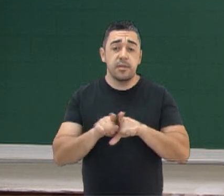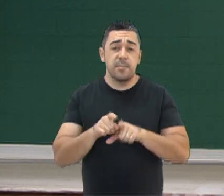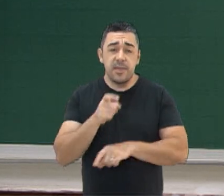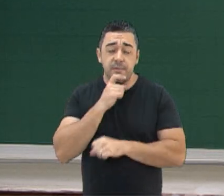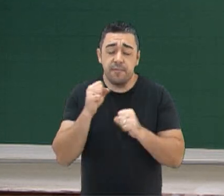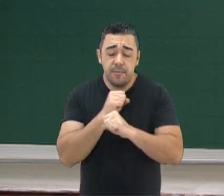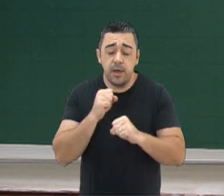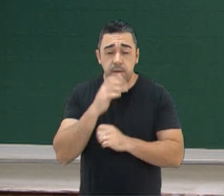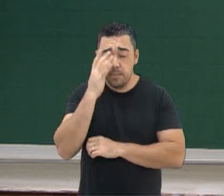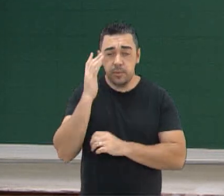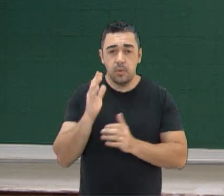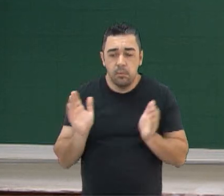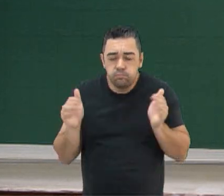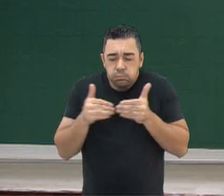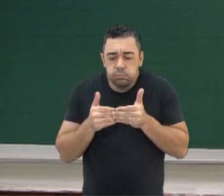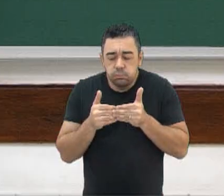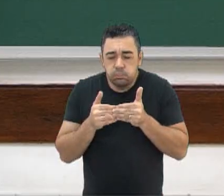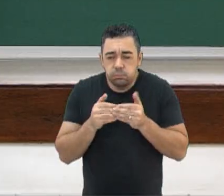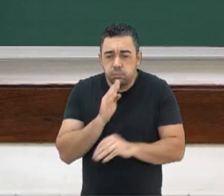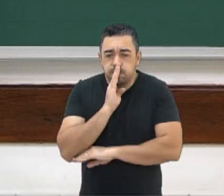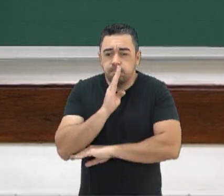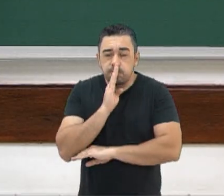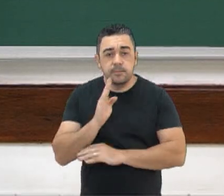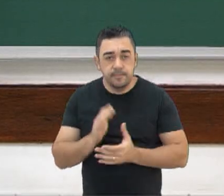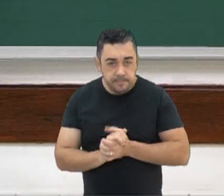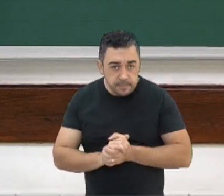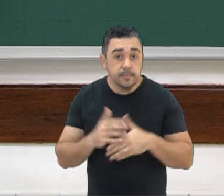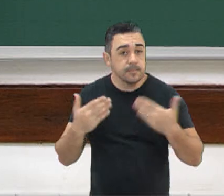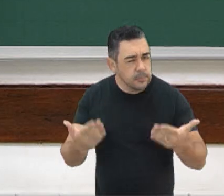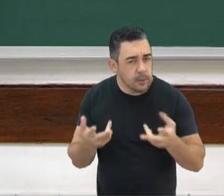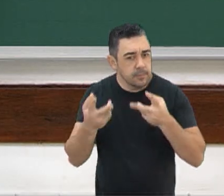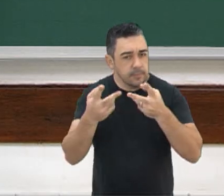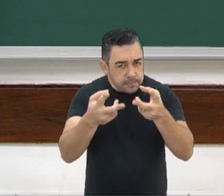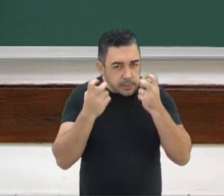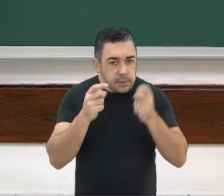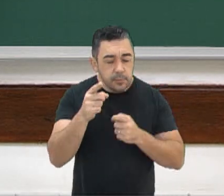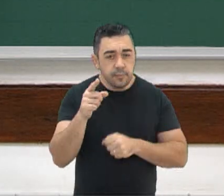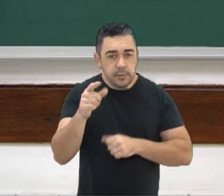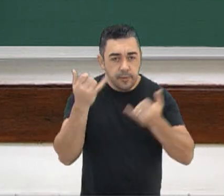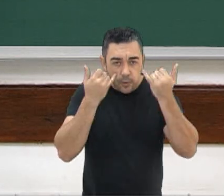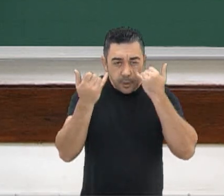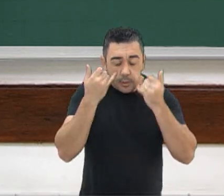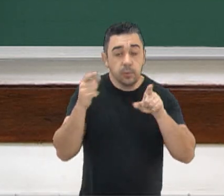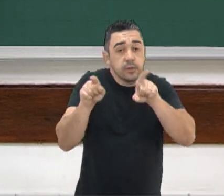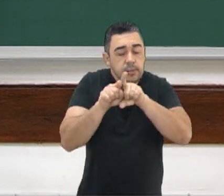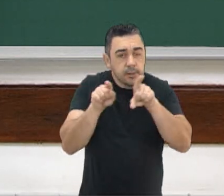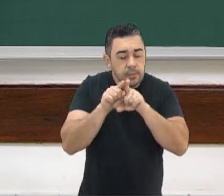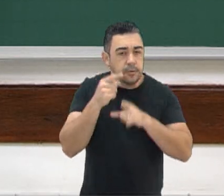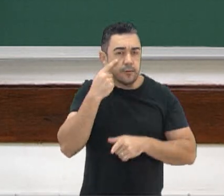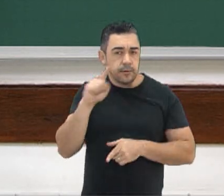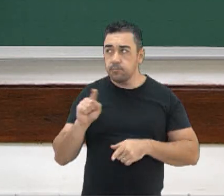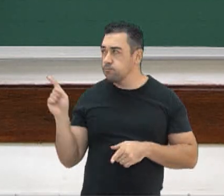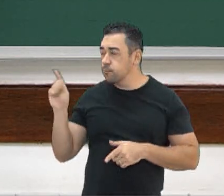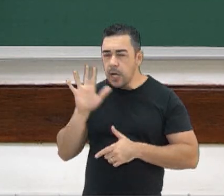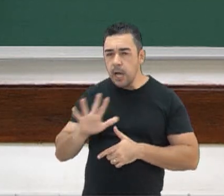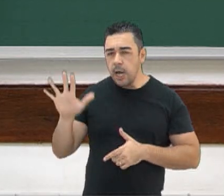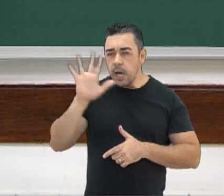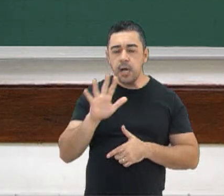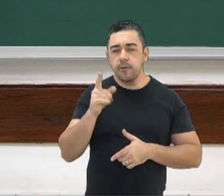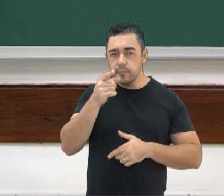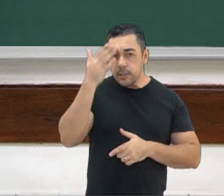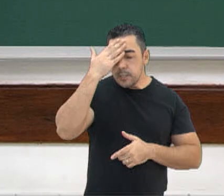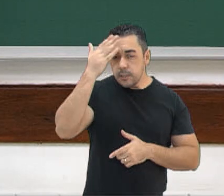mais fechadas. Então, levando em consideração essas informações, levando em consideração o que você